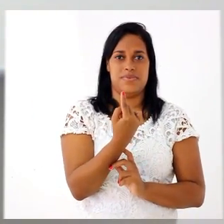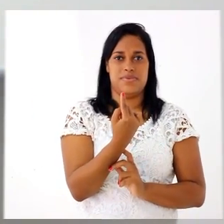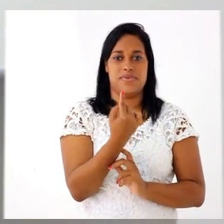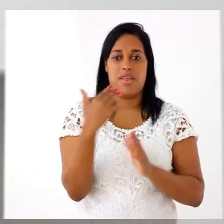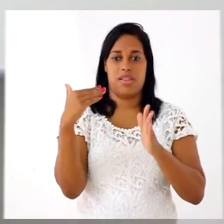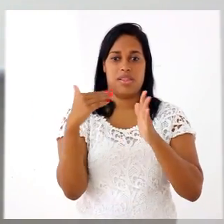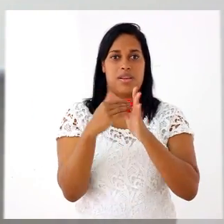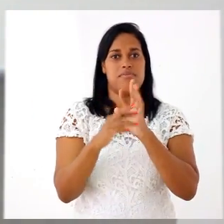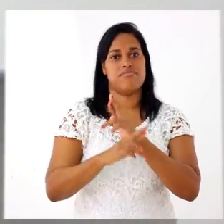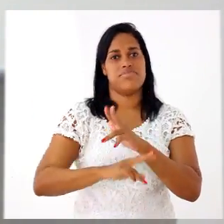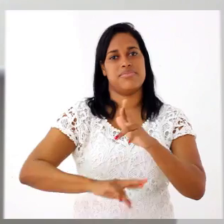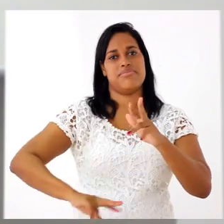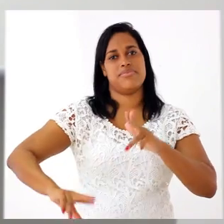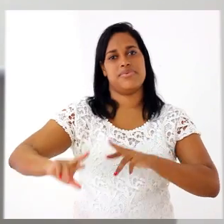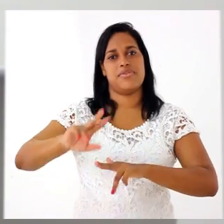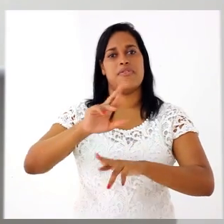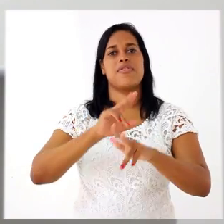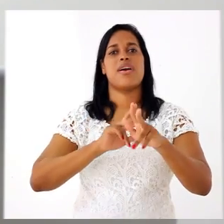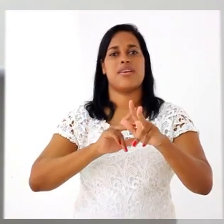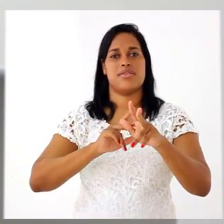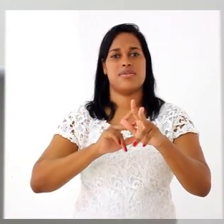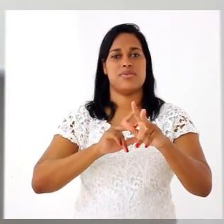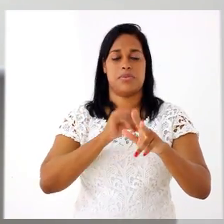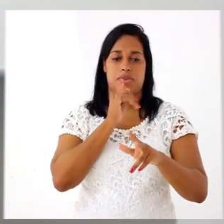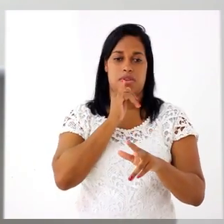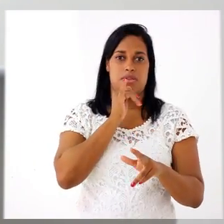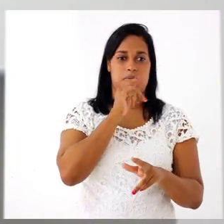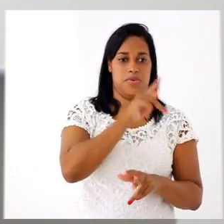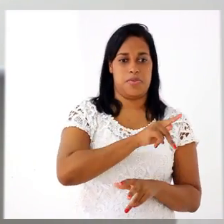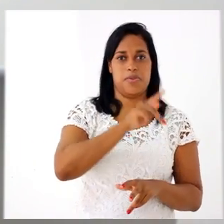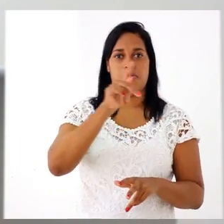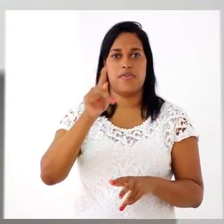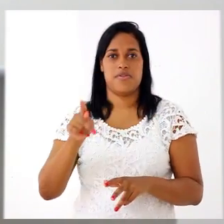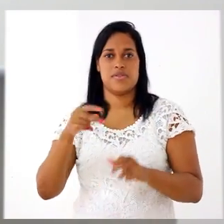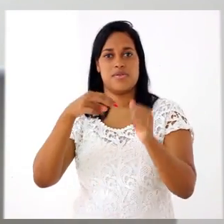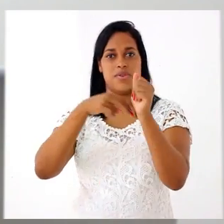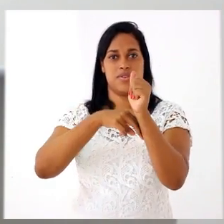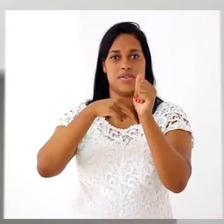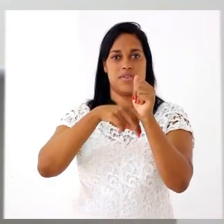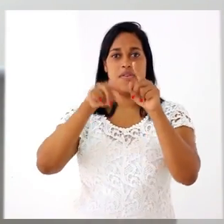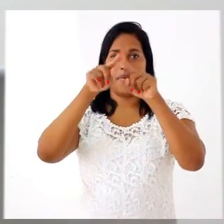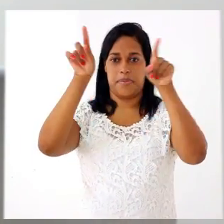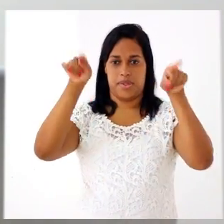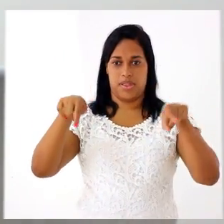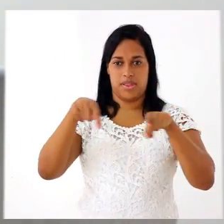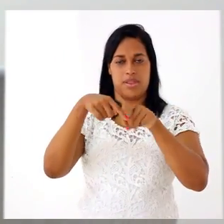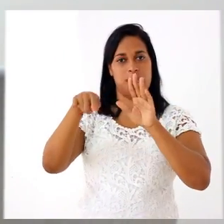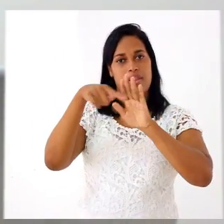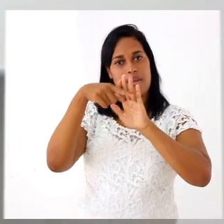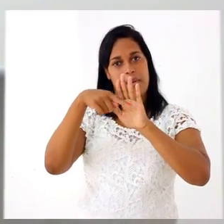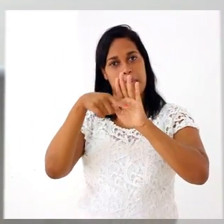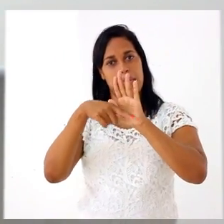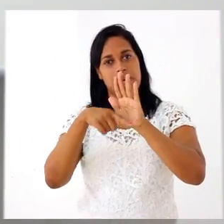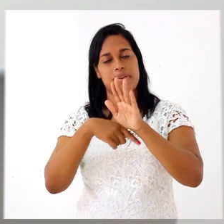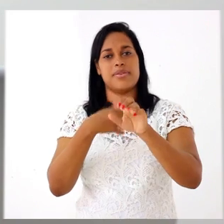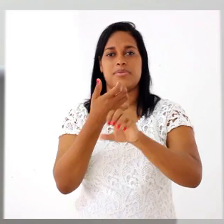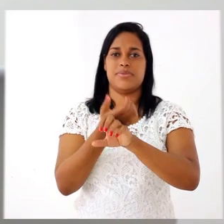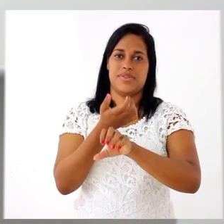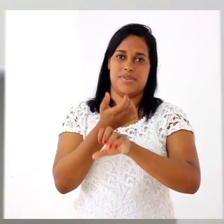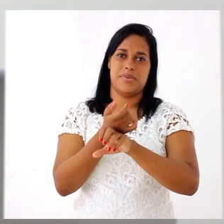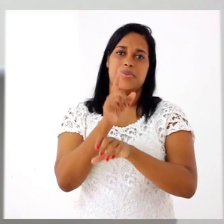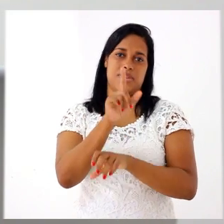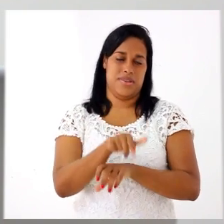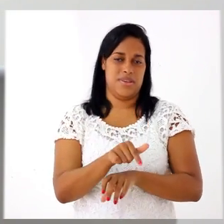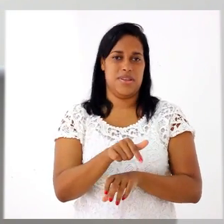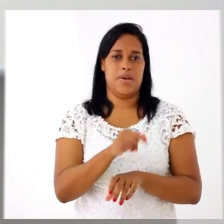que é de vários. Então, do professor, o código do professor vai para a tabela, para a entidade de disciplina. Por isso que na tabela